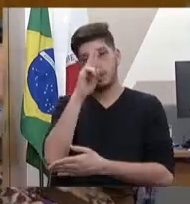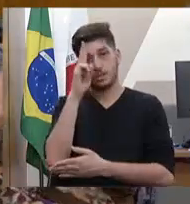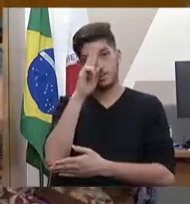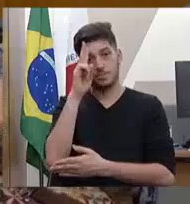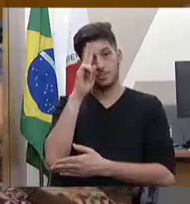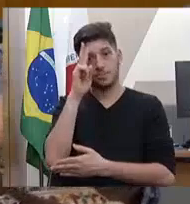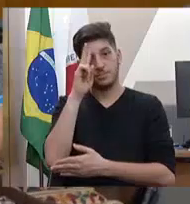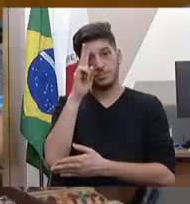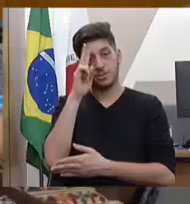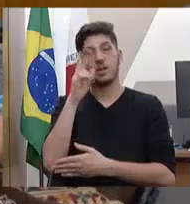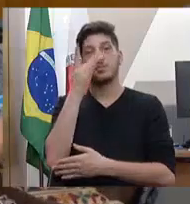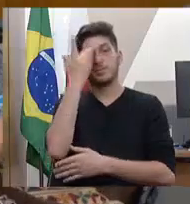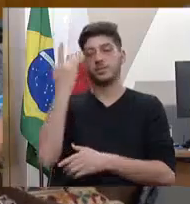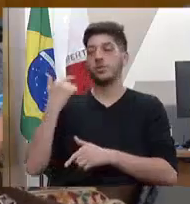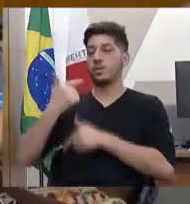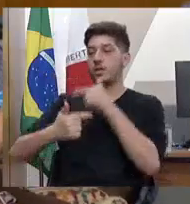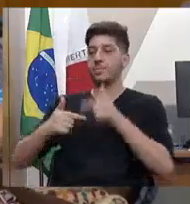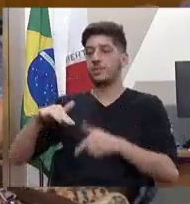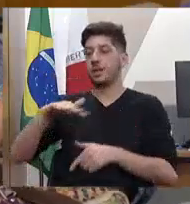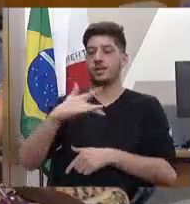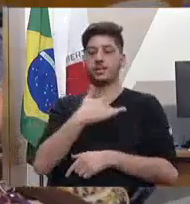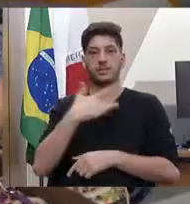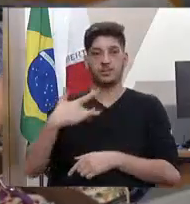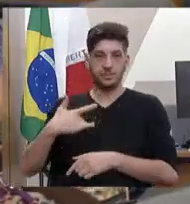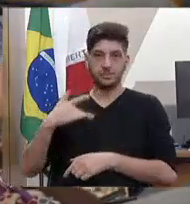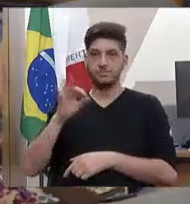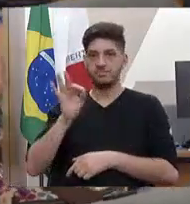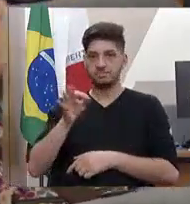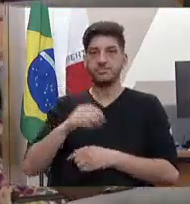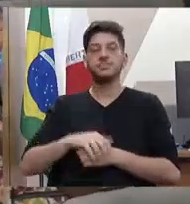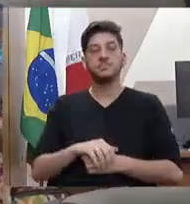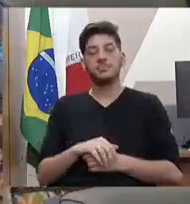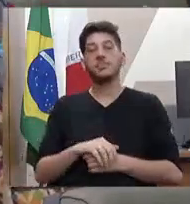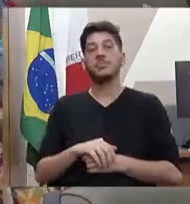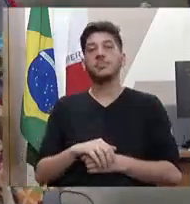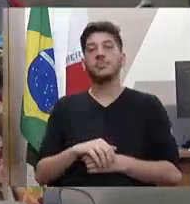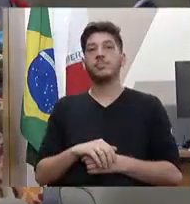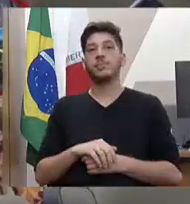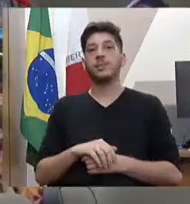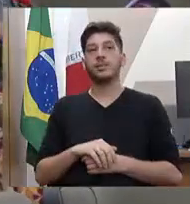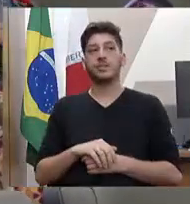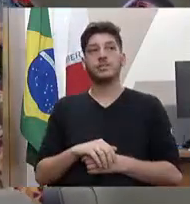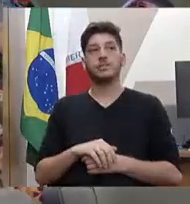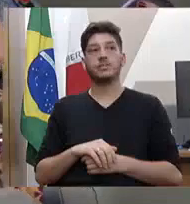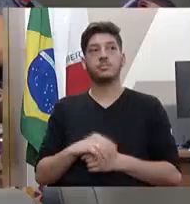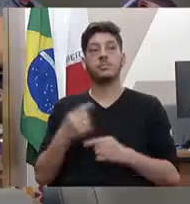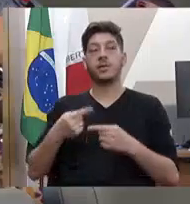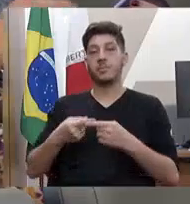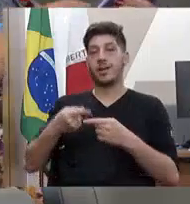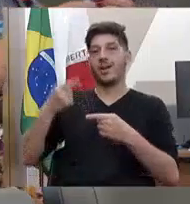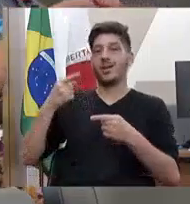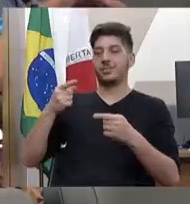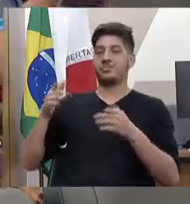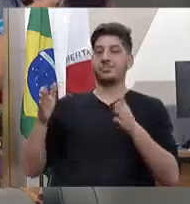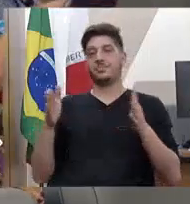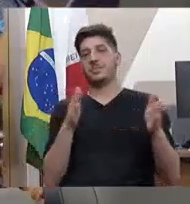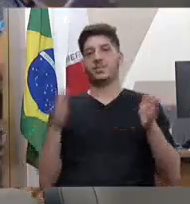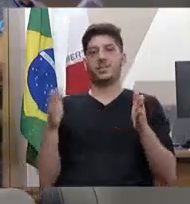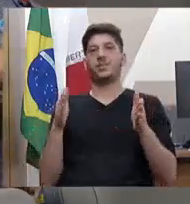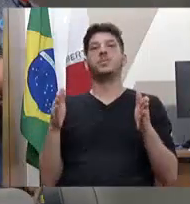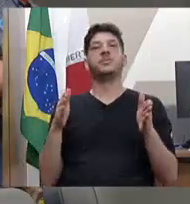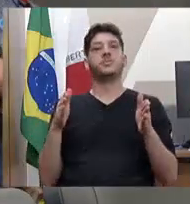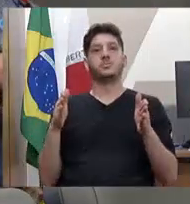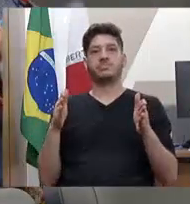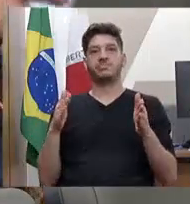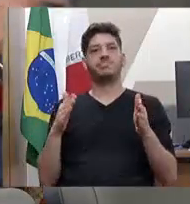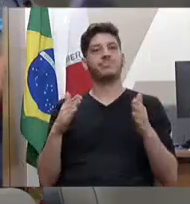dos trabalhadores da saúde né que no último período tiveram aí é bem na